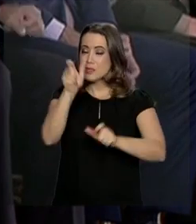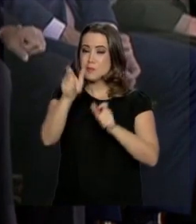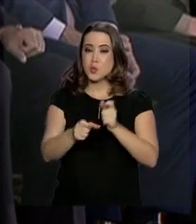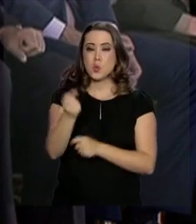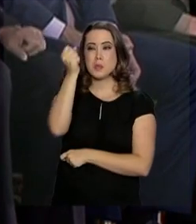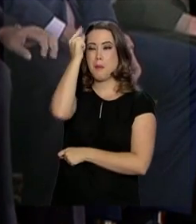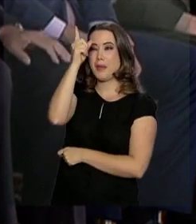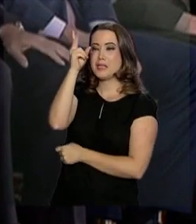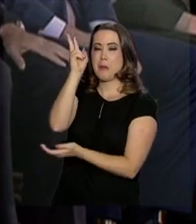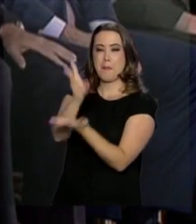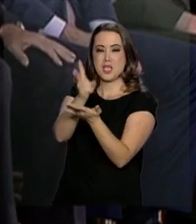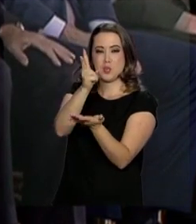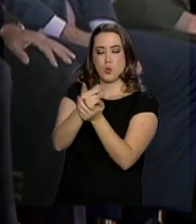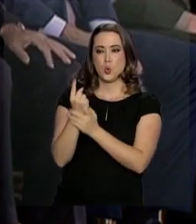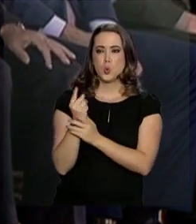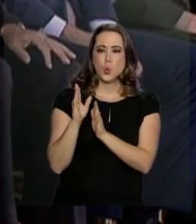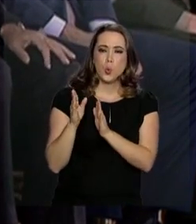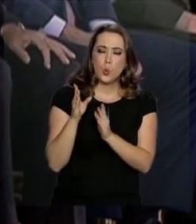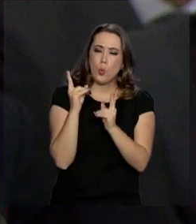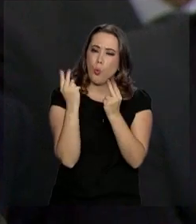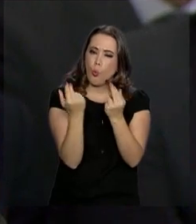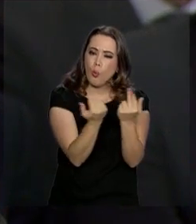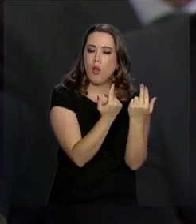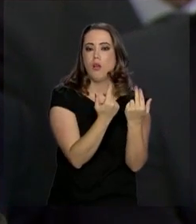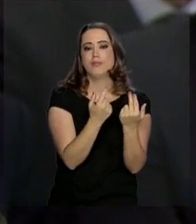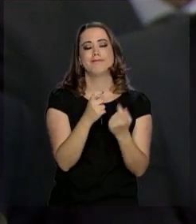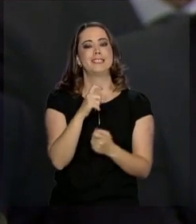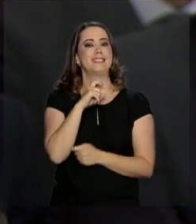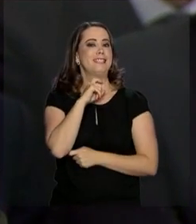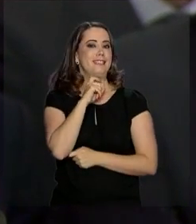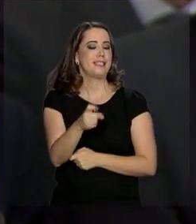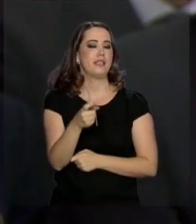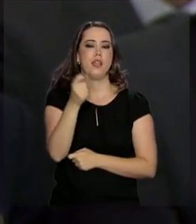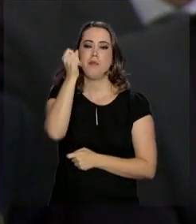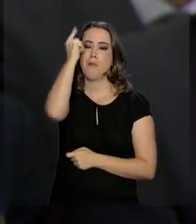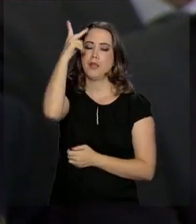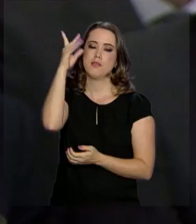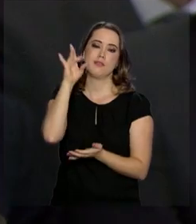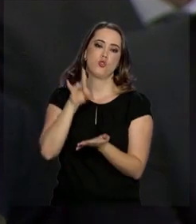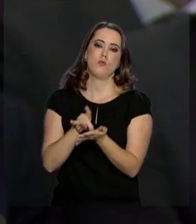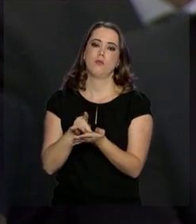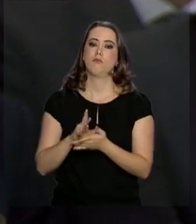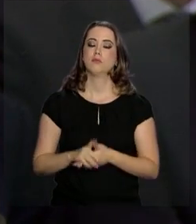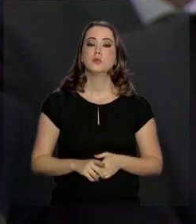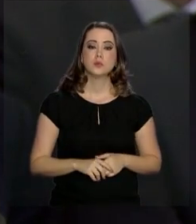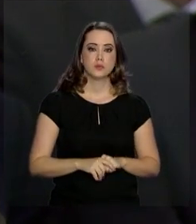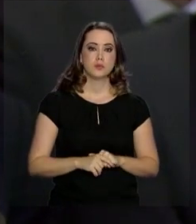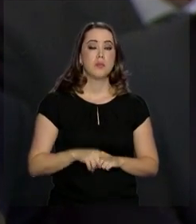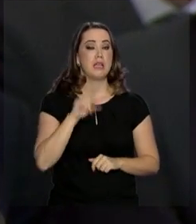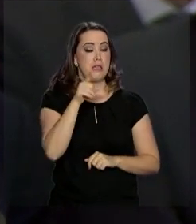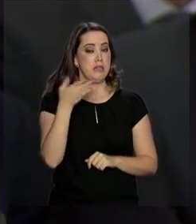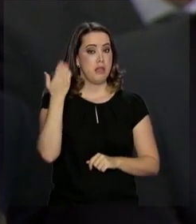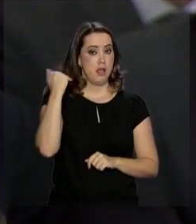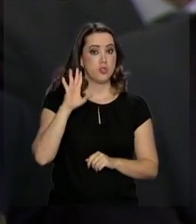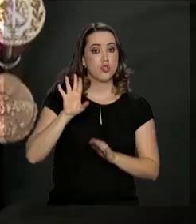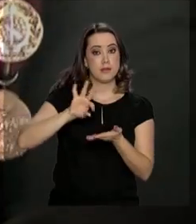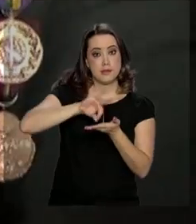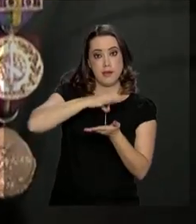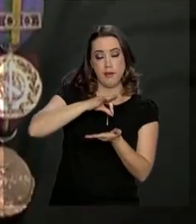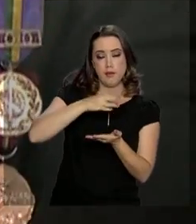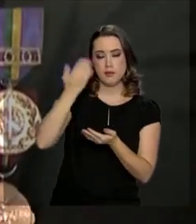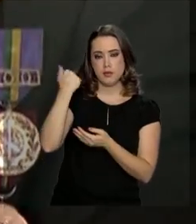é porque ninguém está pensando. Fecha aspas. O novo comandante do Exército, general Pujol, já foi secretário de Economia e